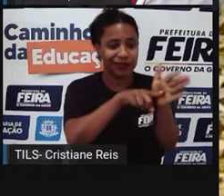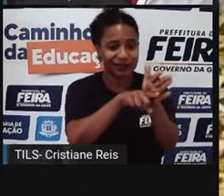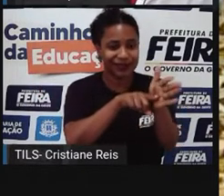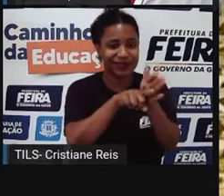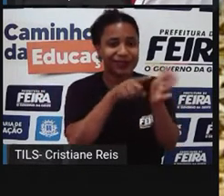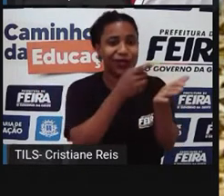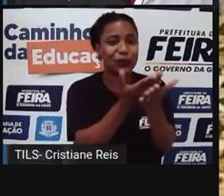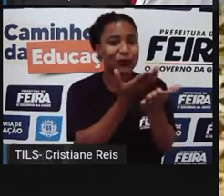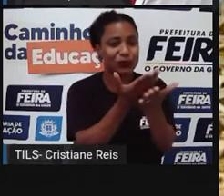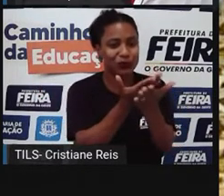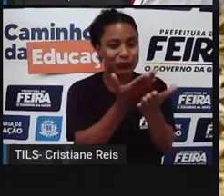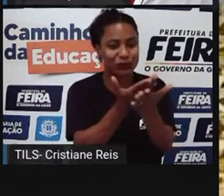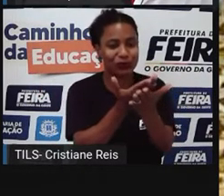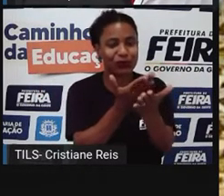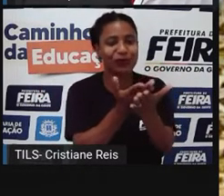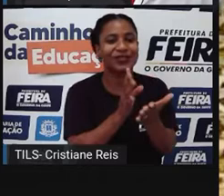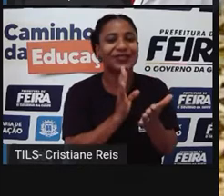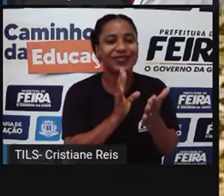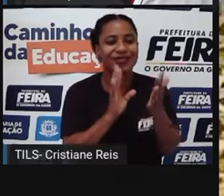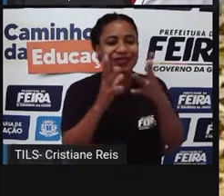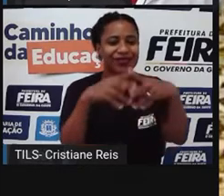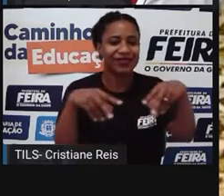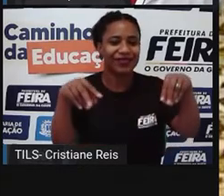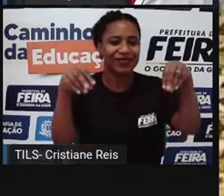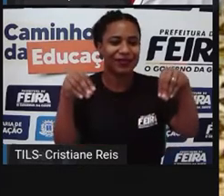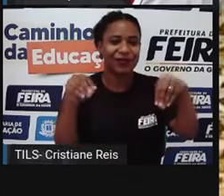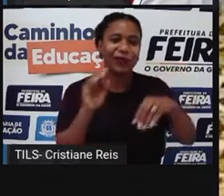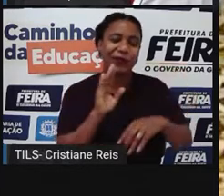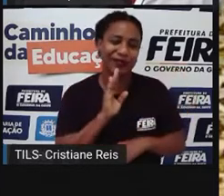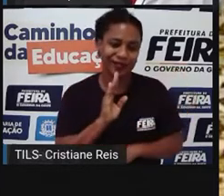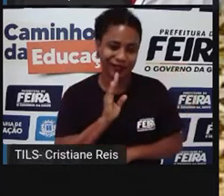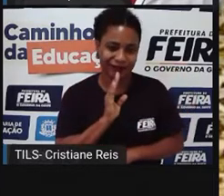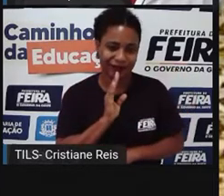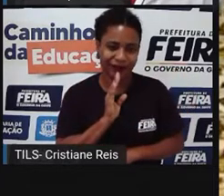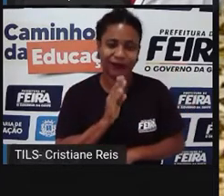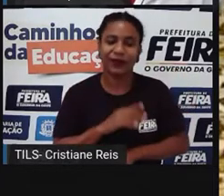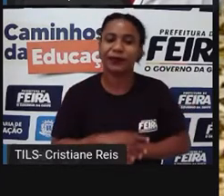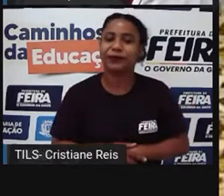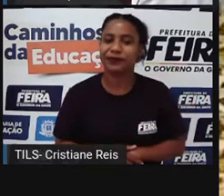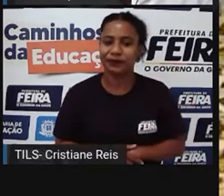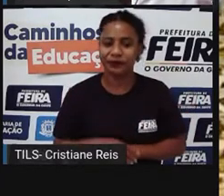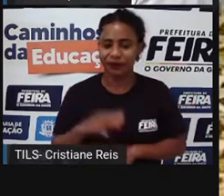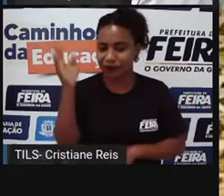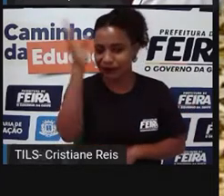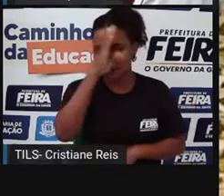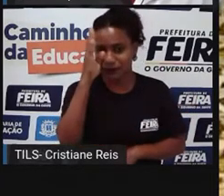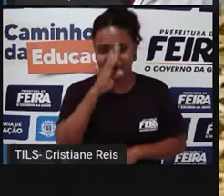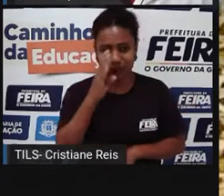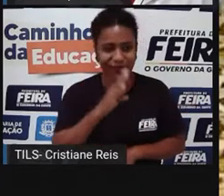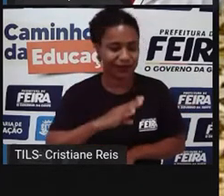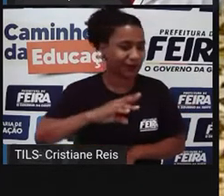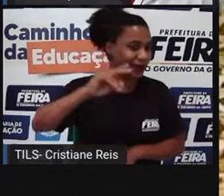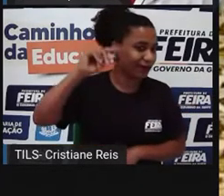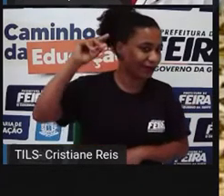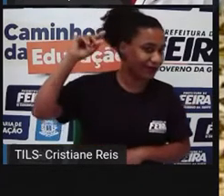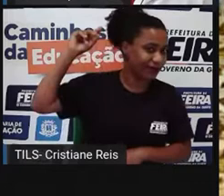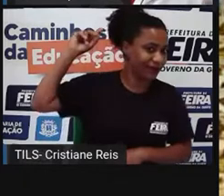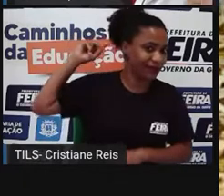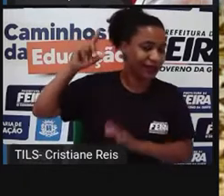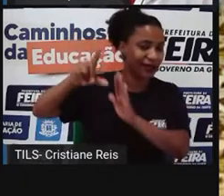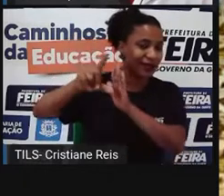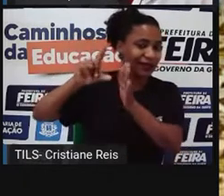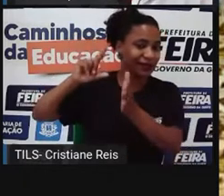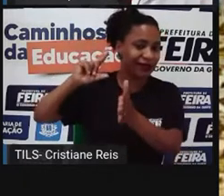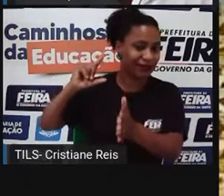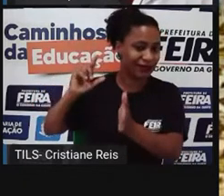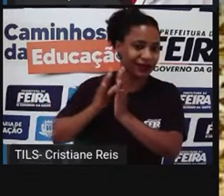de certa forma, era uma forma de turismo, né? Então, o Brasil, inicialmente, o Brasil pré-colonial, antes